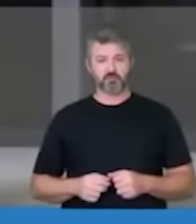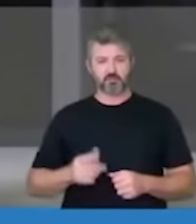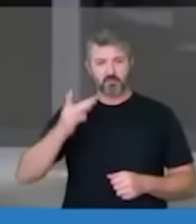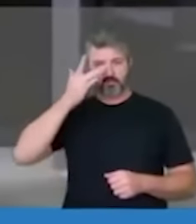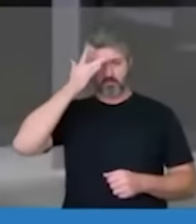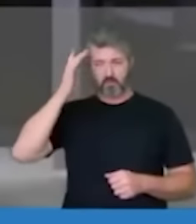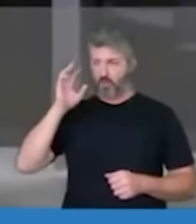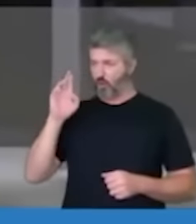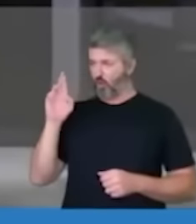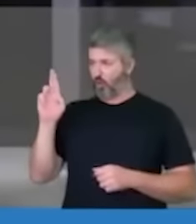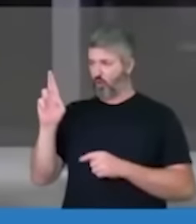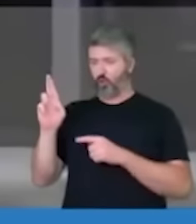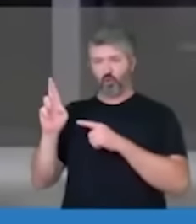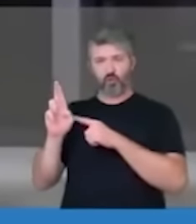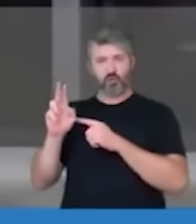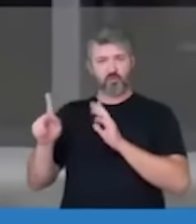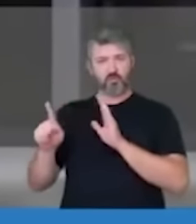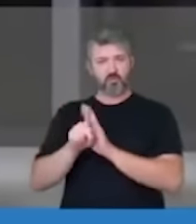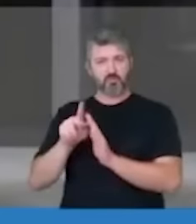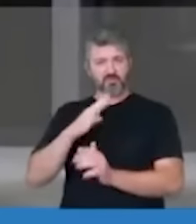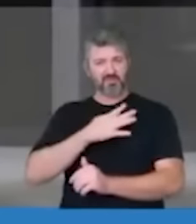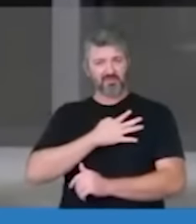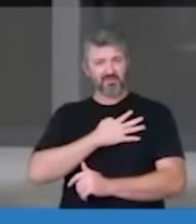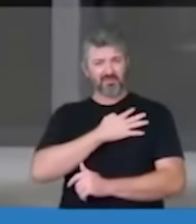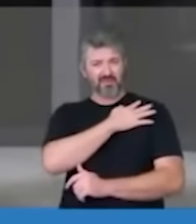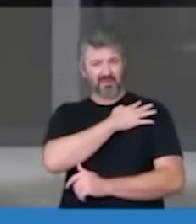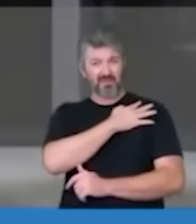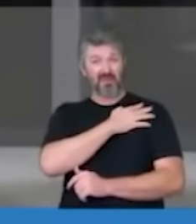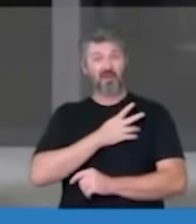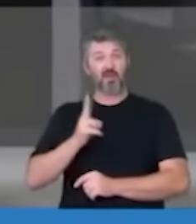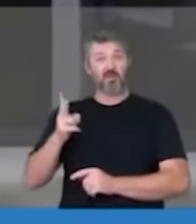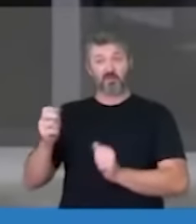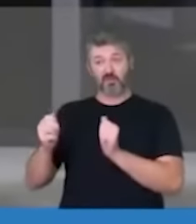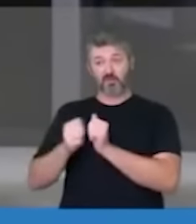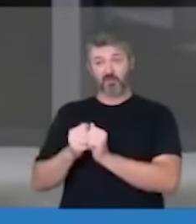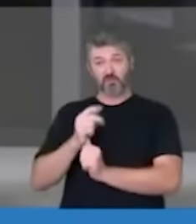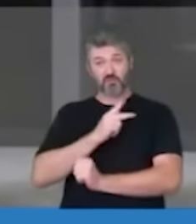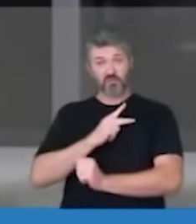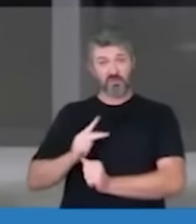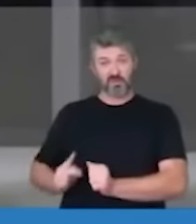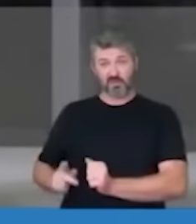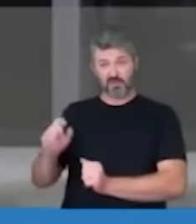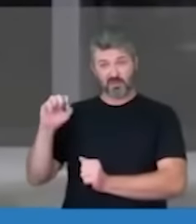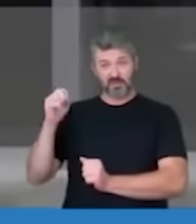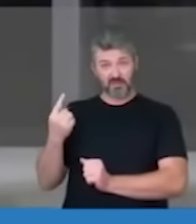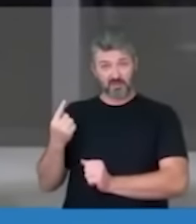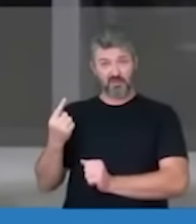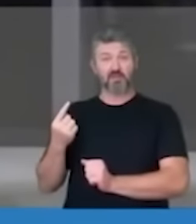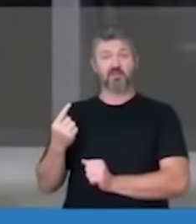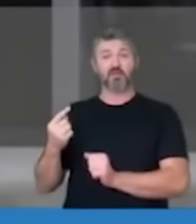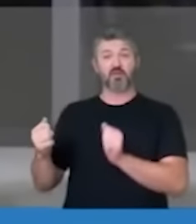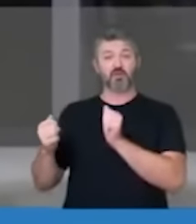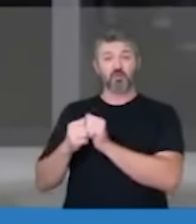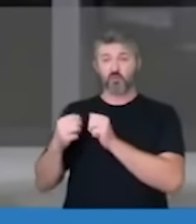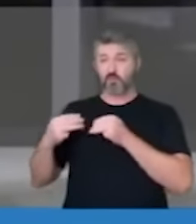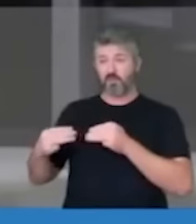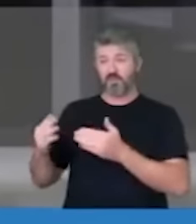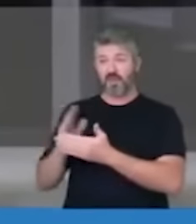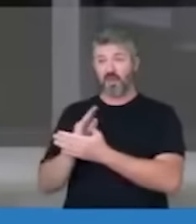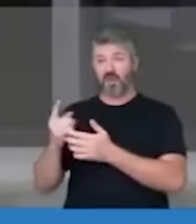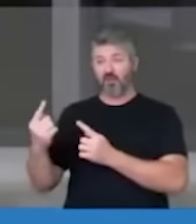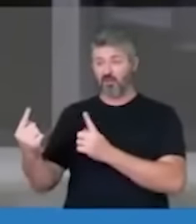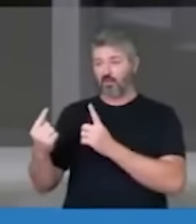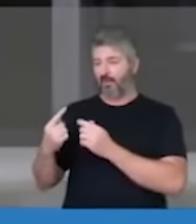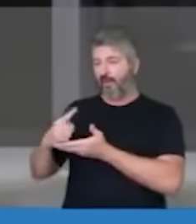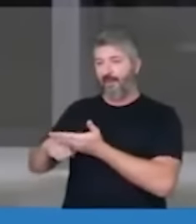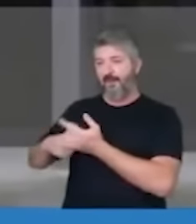Autoridades das Forças Armadas e o próprio presidente da República, com parte do seu ministério,